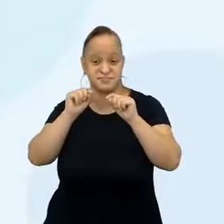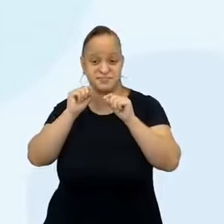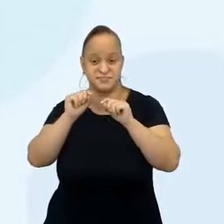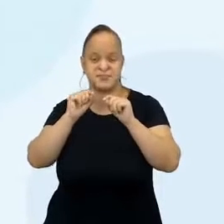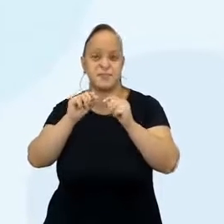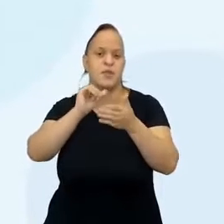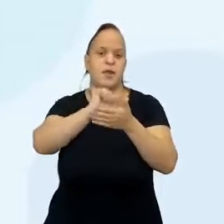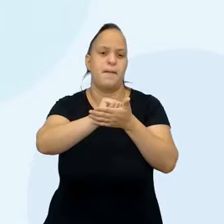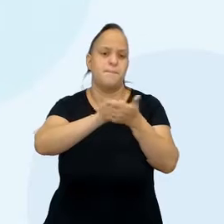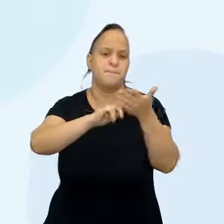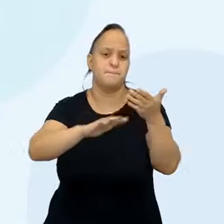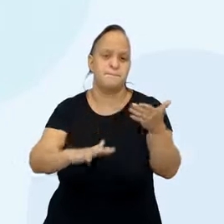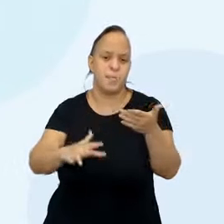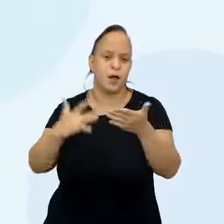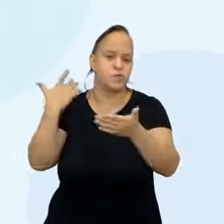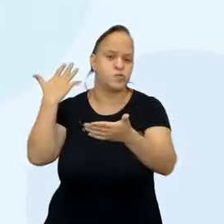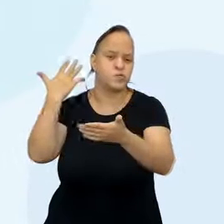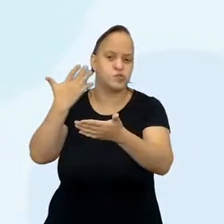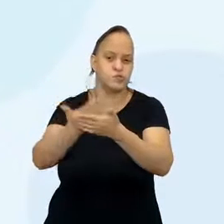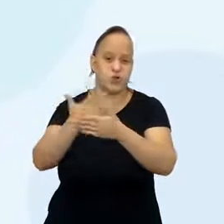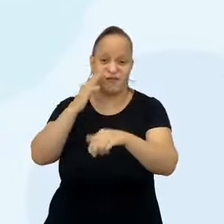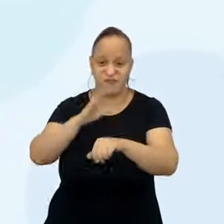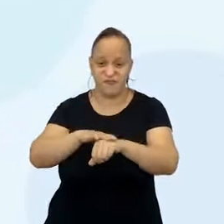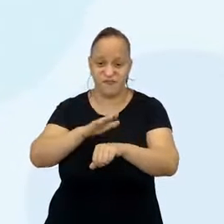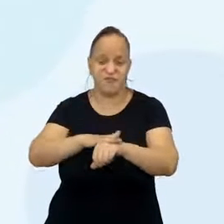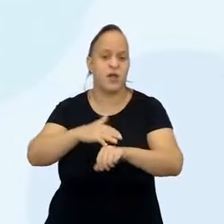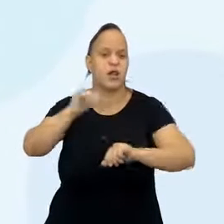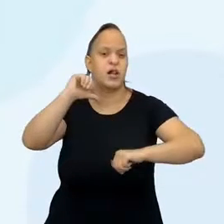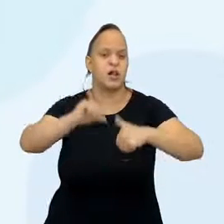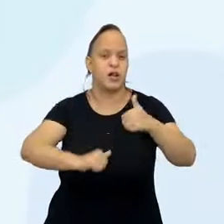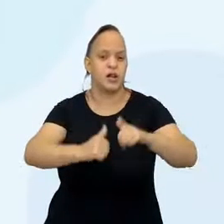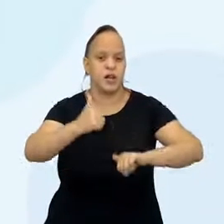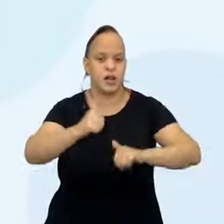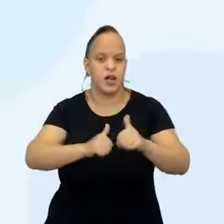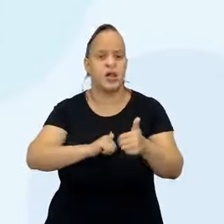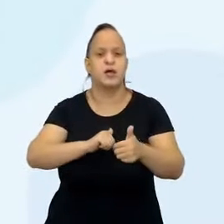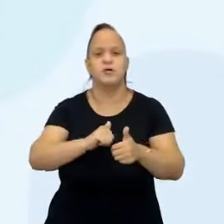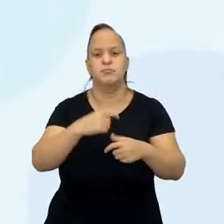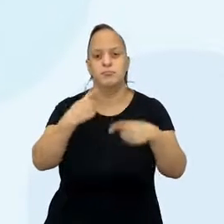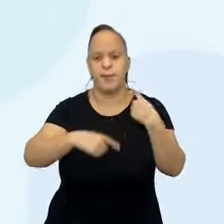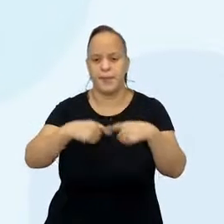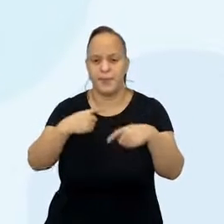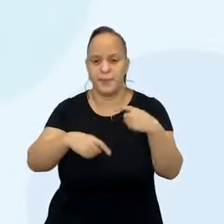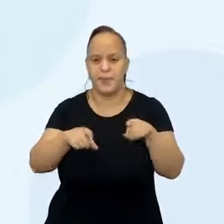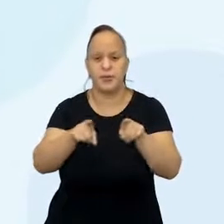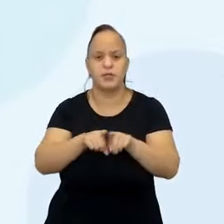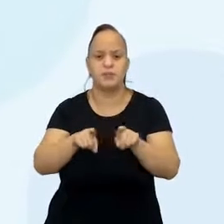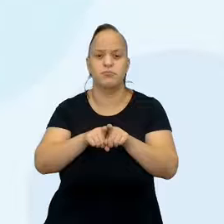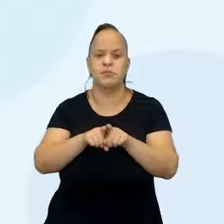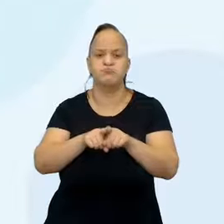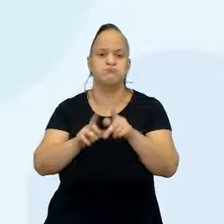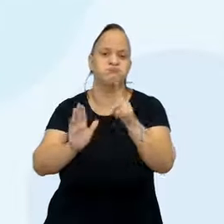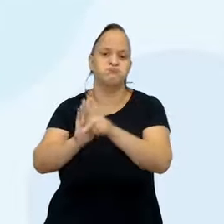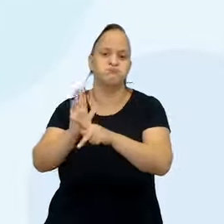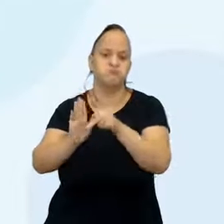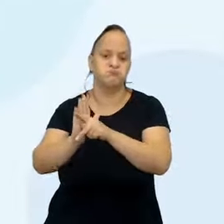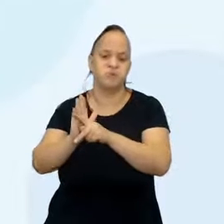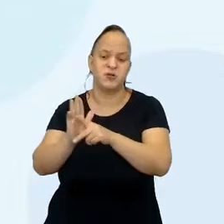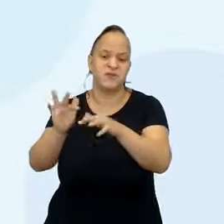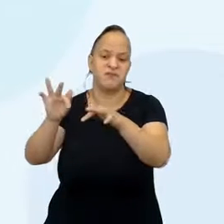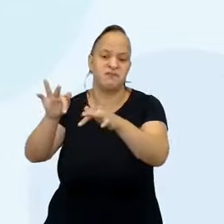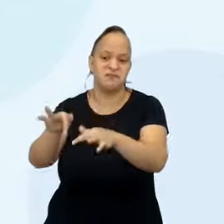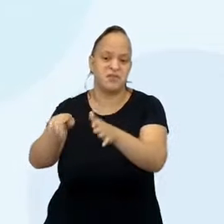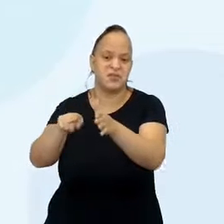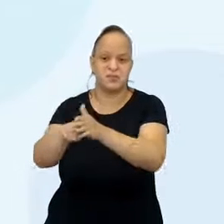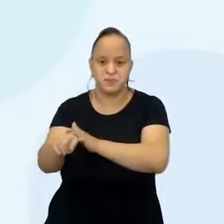atividades desenvolvidas, discutir o projeto final sugerido no aprofundamento. Pode passar, por favor.